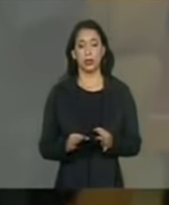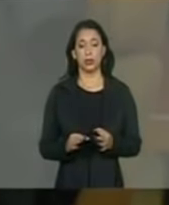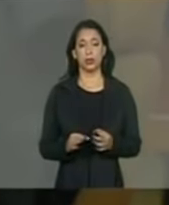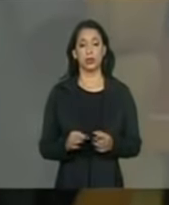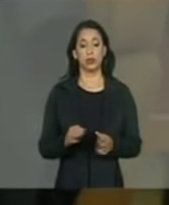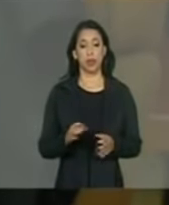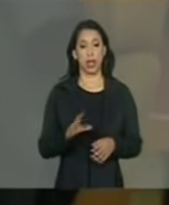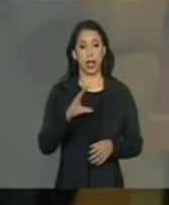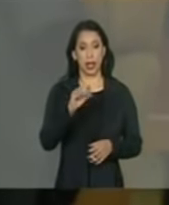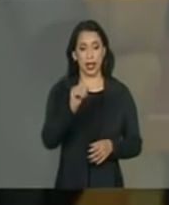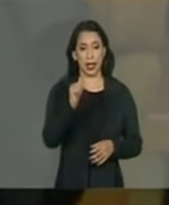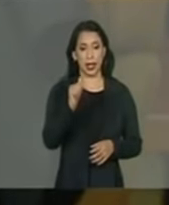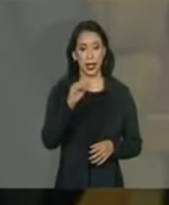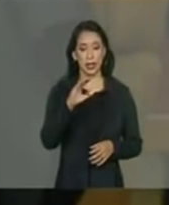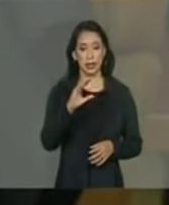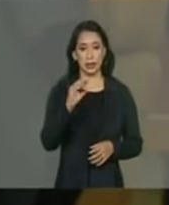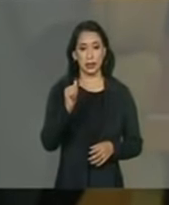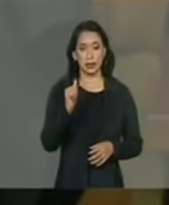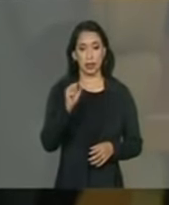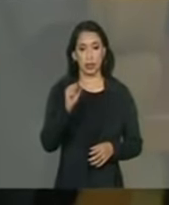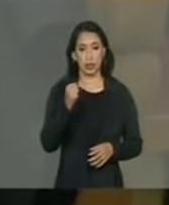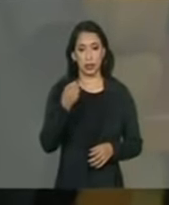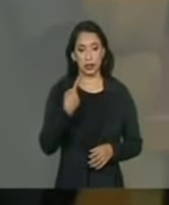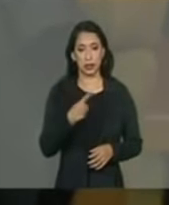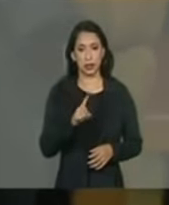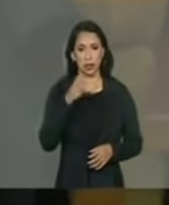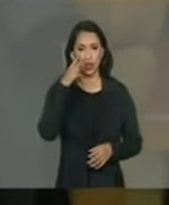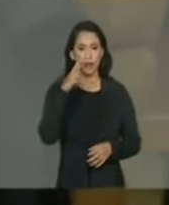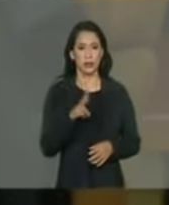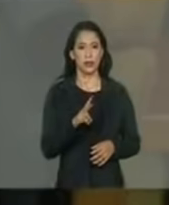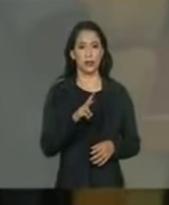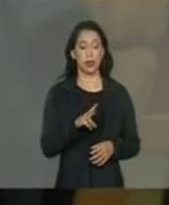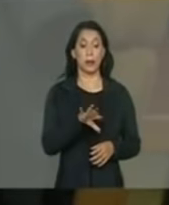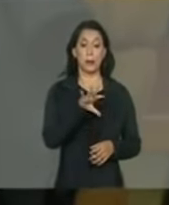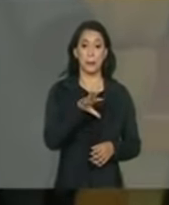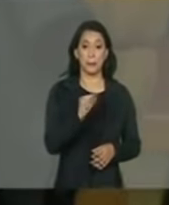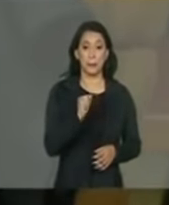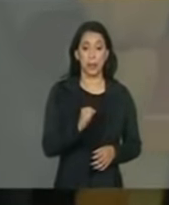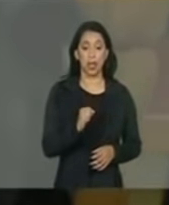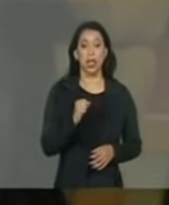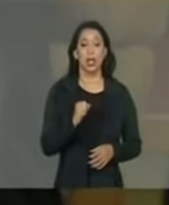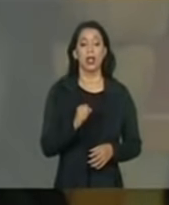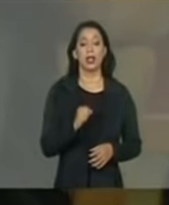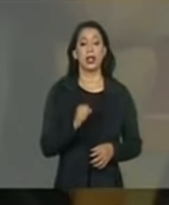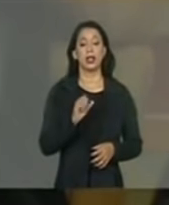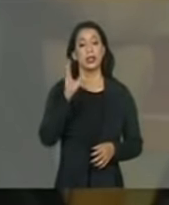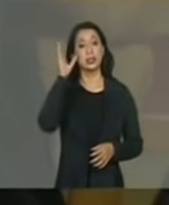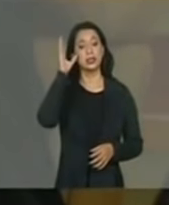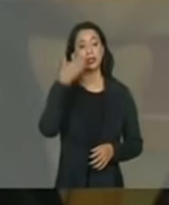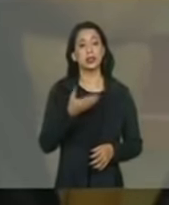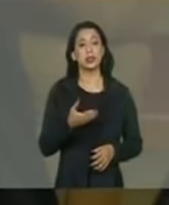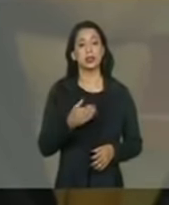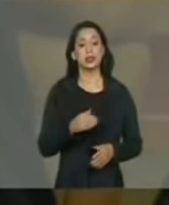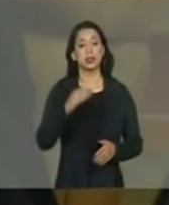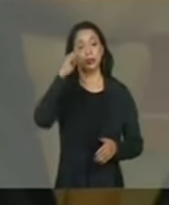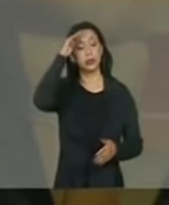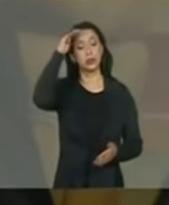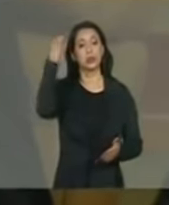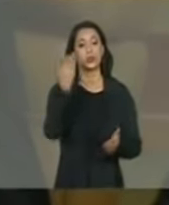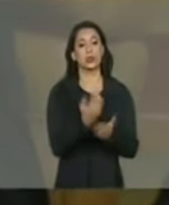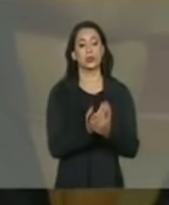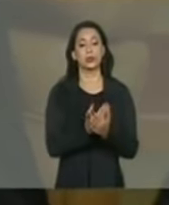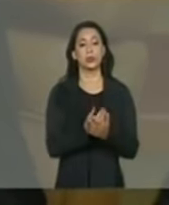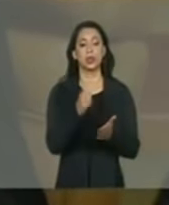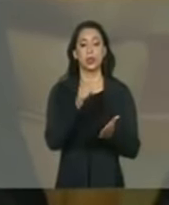ele aprecia a controvérsia caça a decisão condenatória se submete o autor